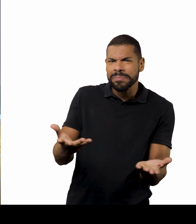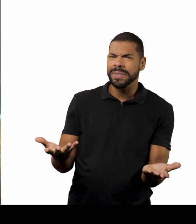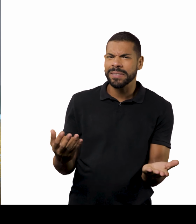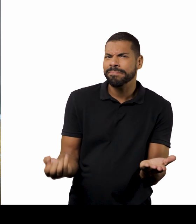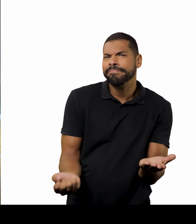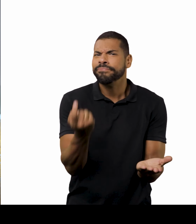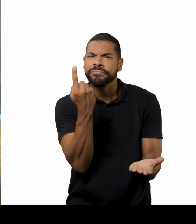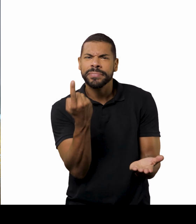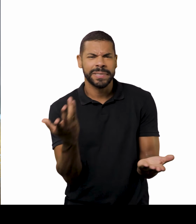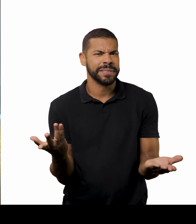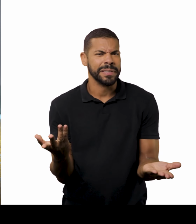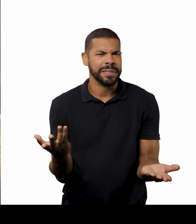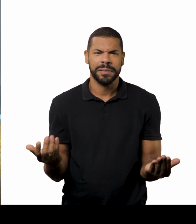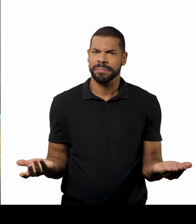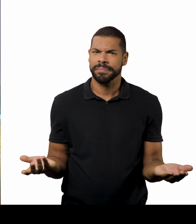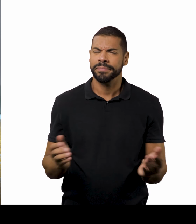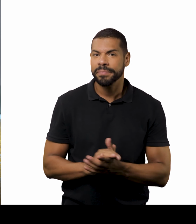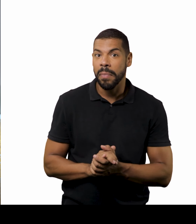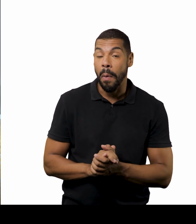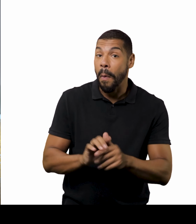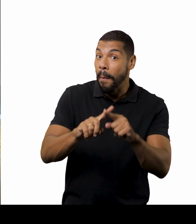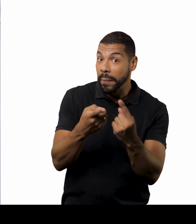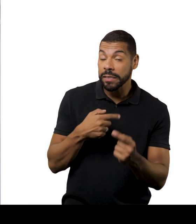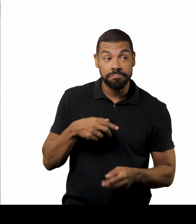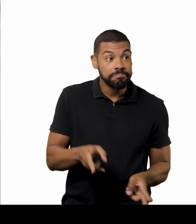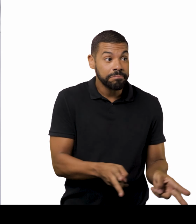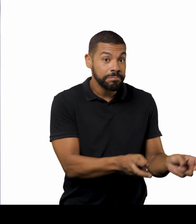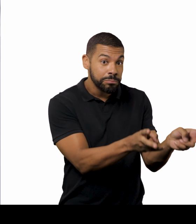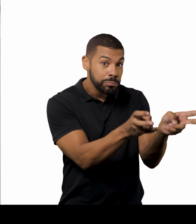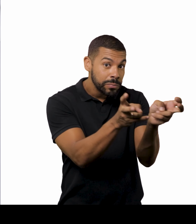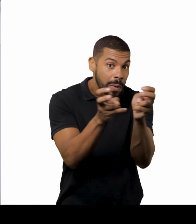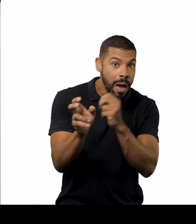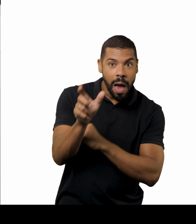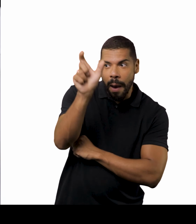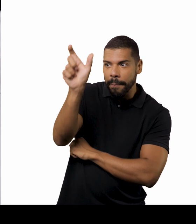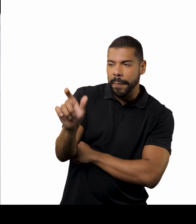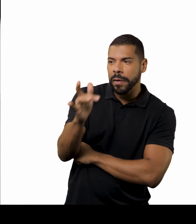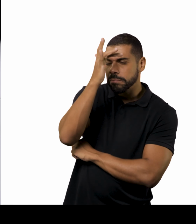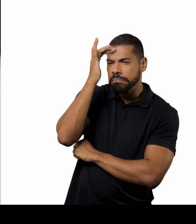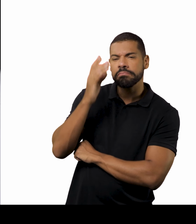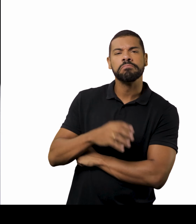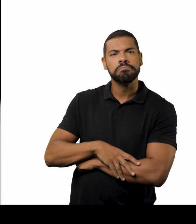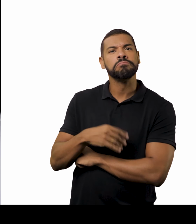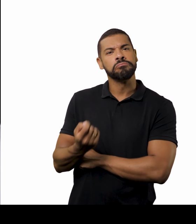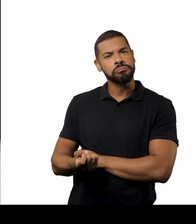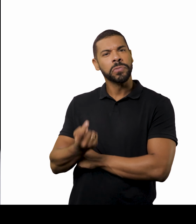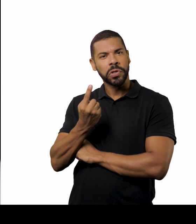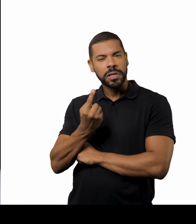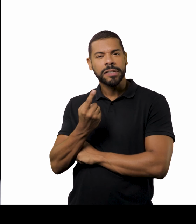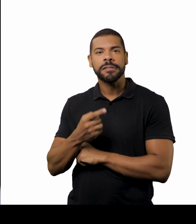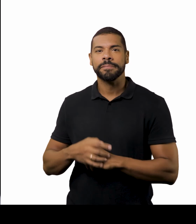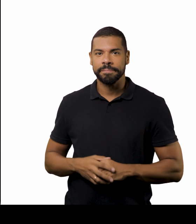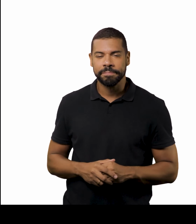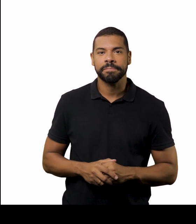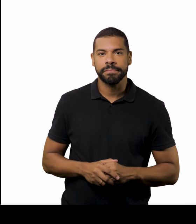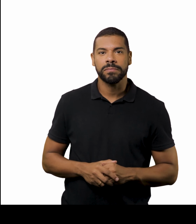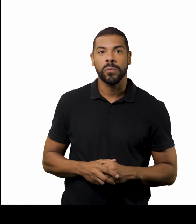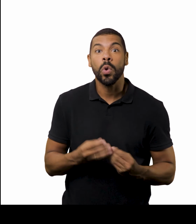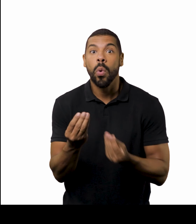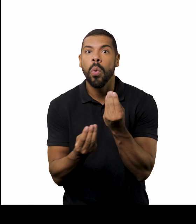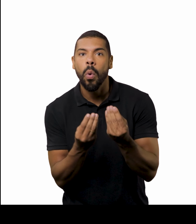estranhamente simples, estranhamente banal, mas eu acho que quando ela for vista com a obra das pessoas, ela vai causar um estranhamento